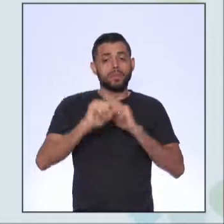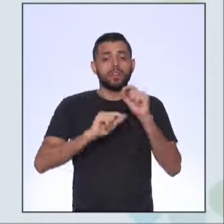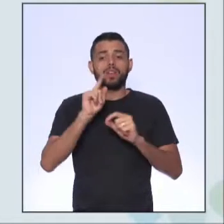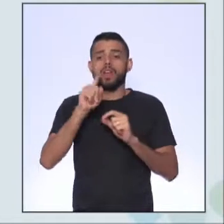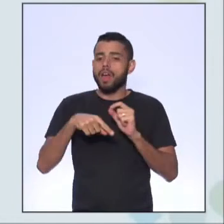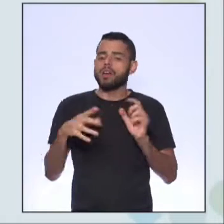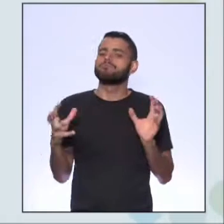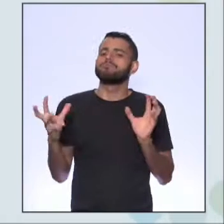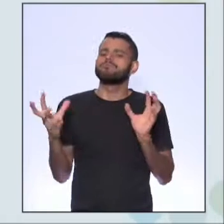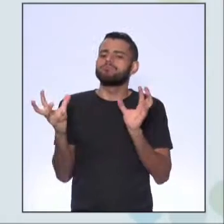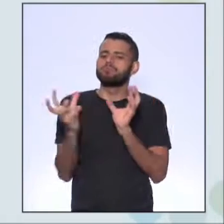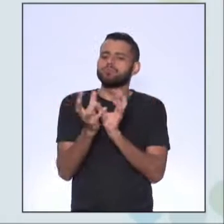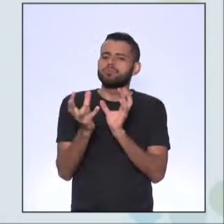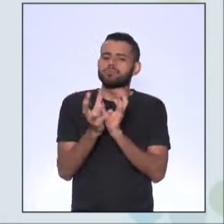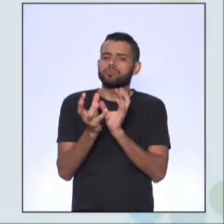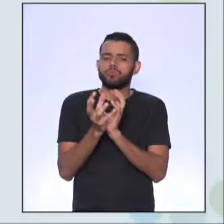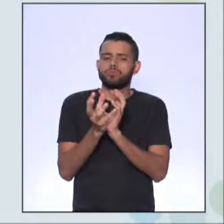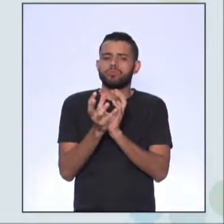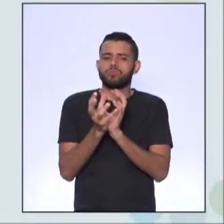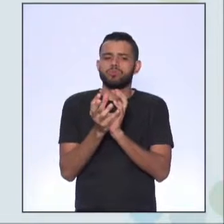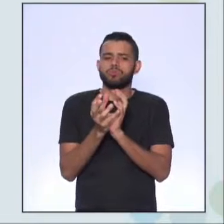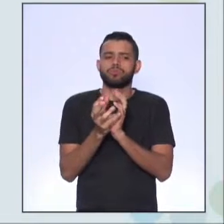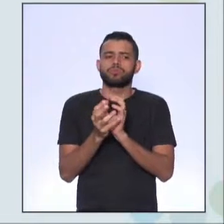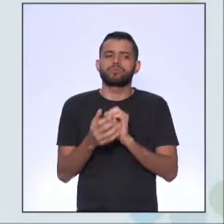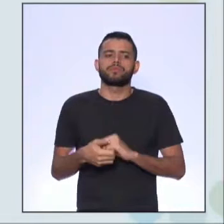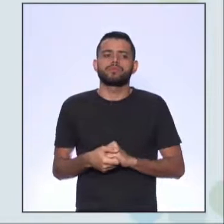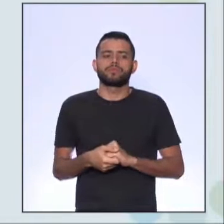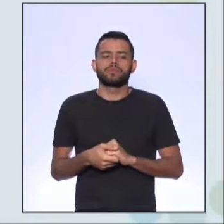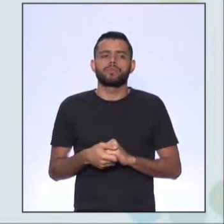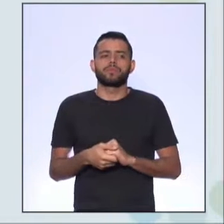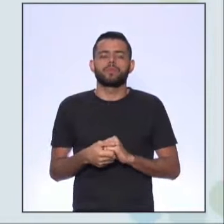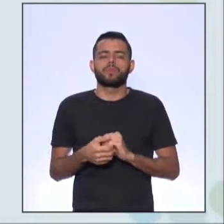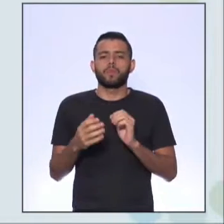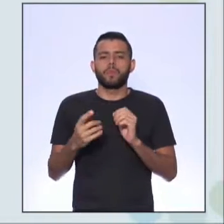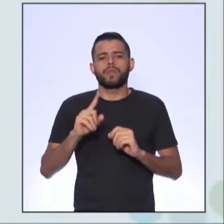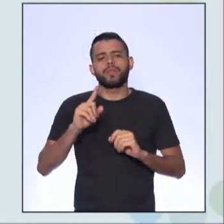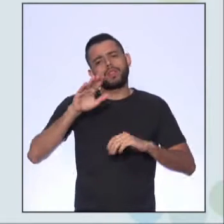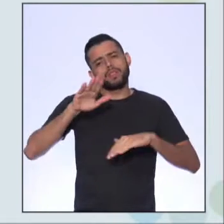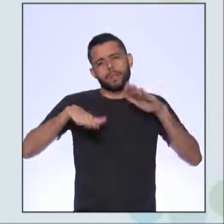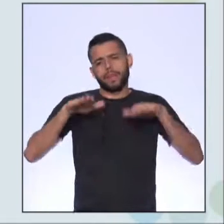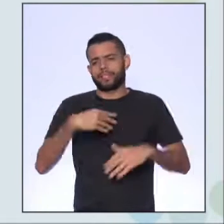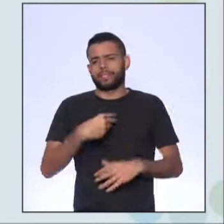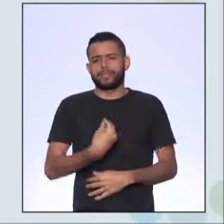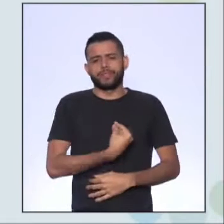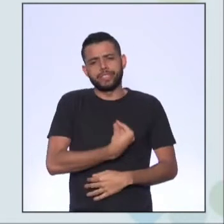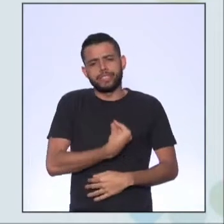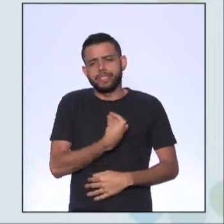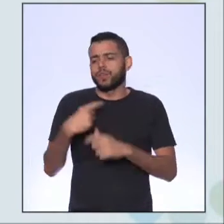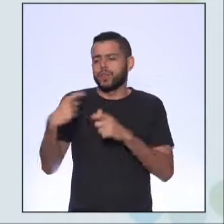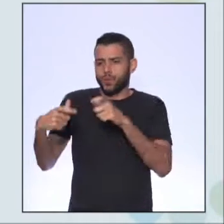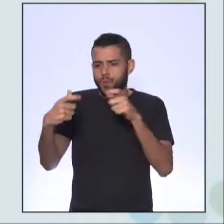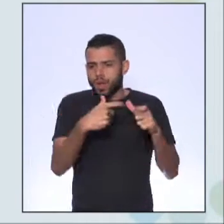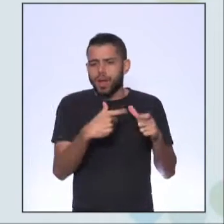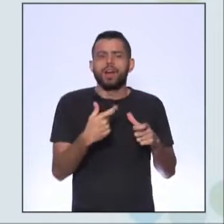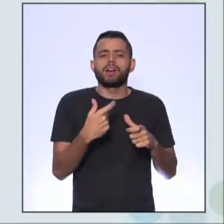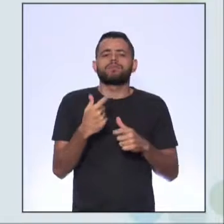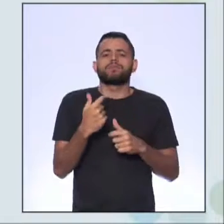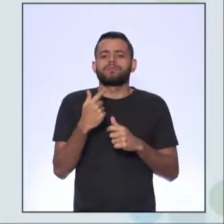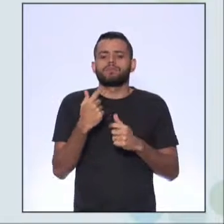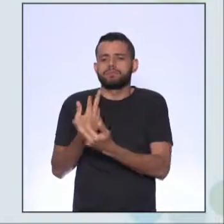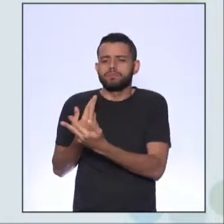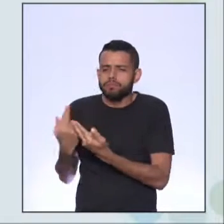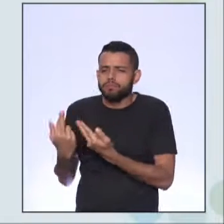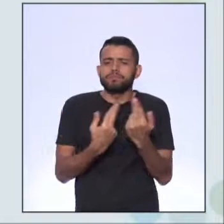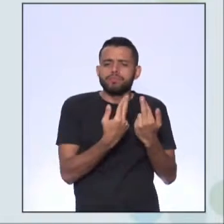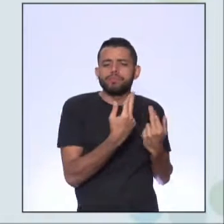conjunto, né? Que o ecossistema é um conjunto de fatores bióticos e abióticos. Nós verificamos o que são fatores